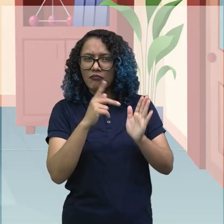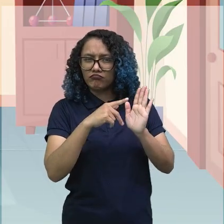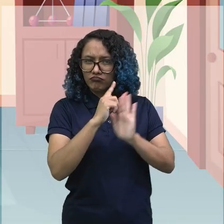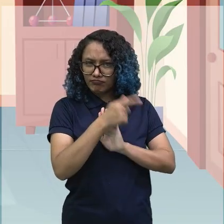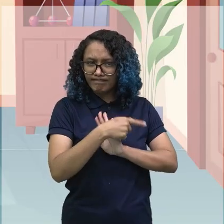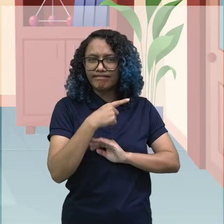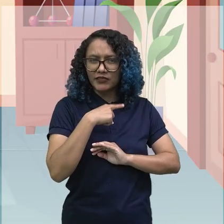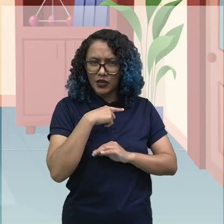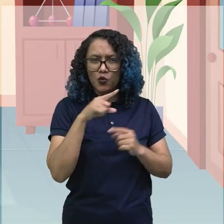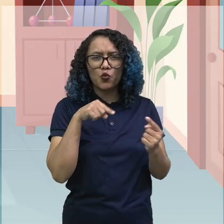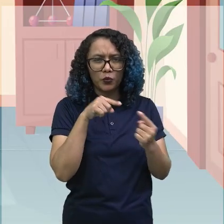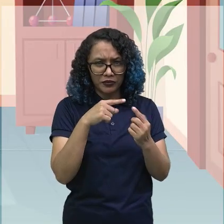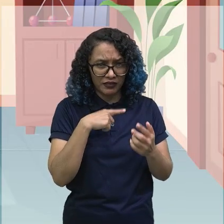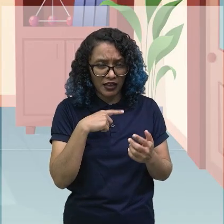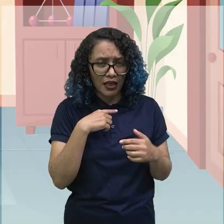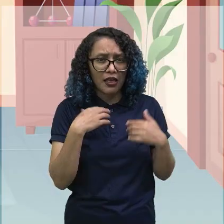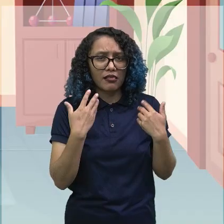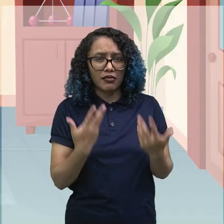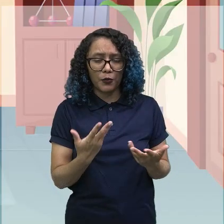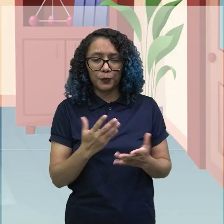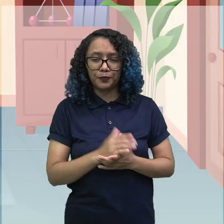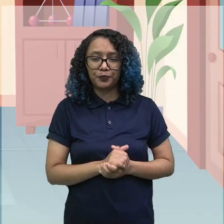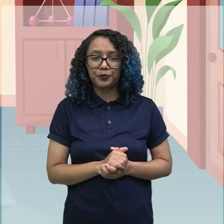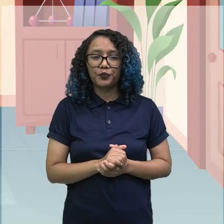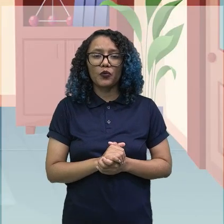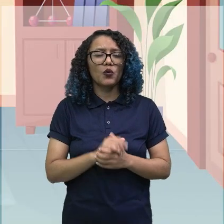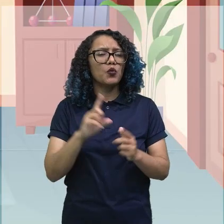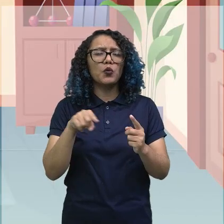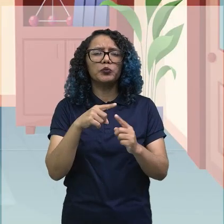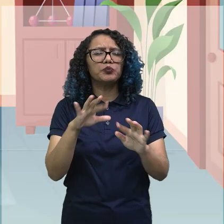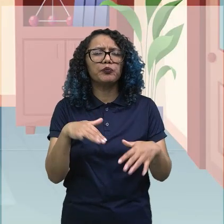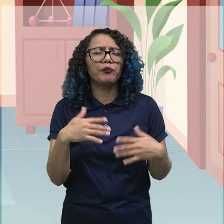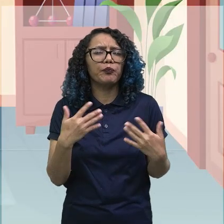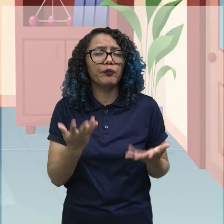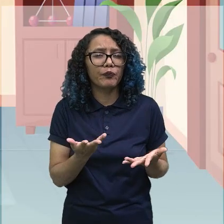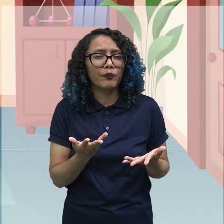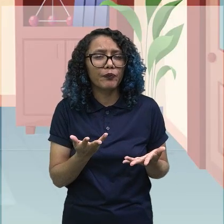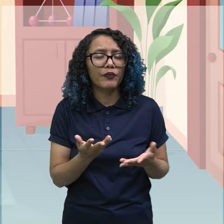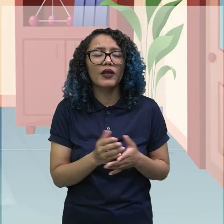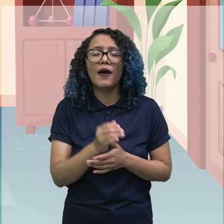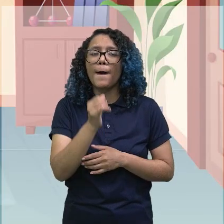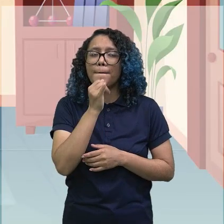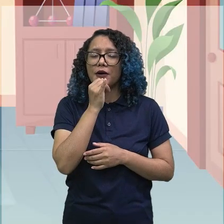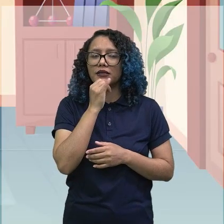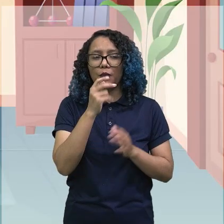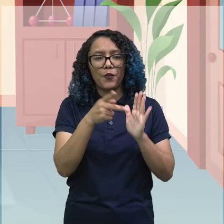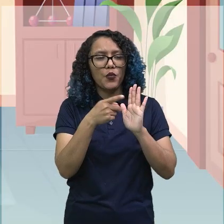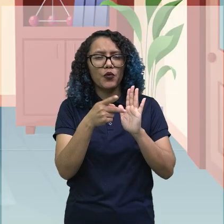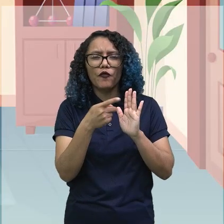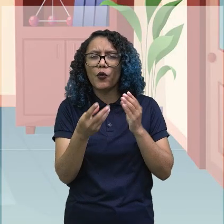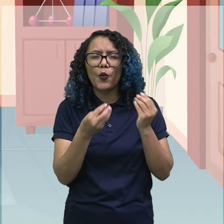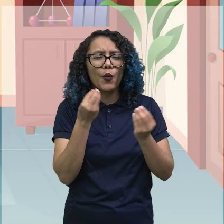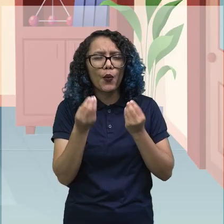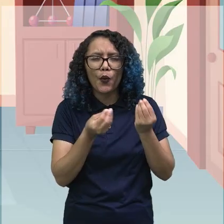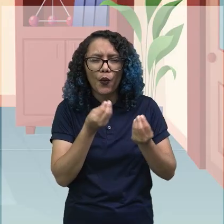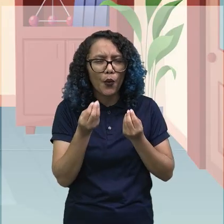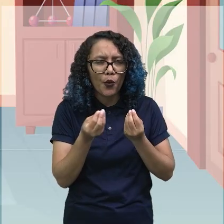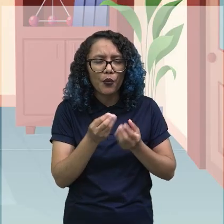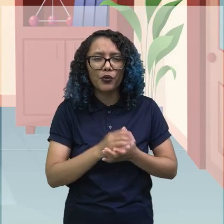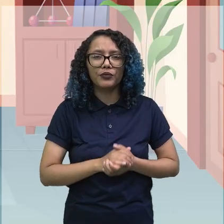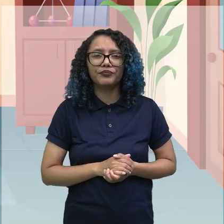função. E ele vai servir para quê? Né? No caso aqui do portfólio, o que é que ele